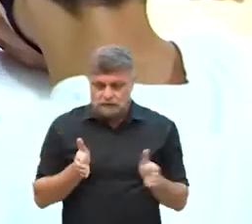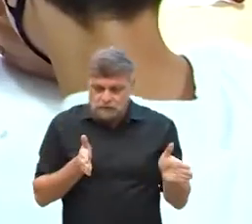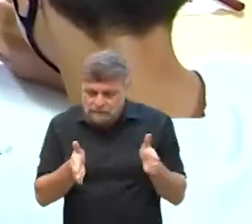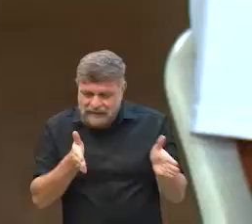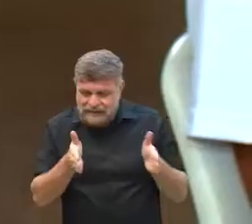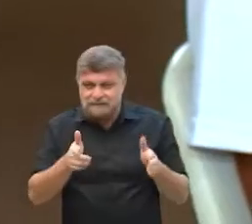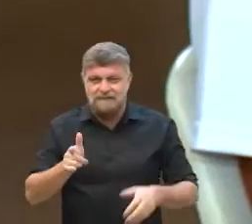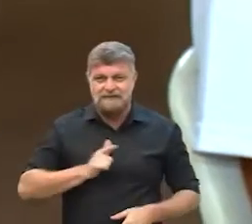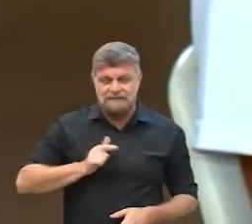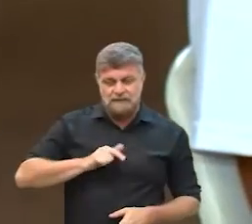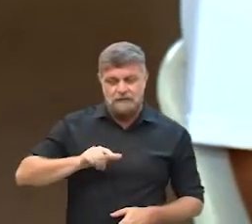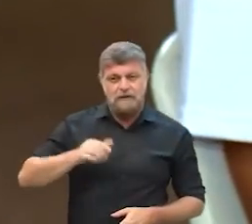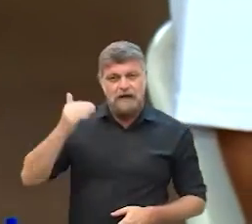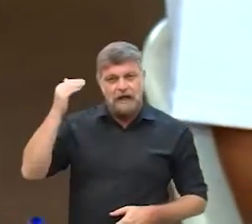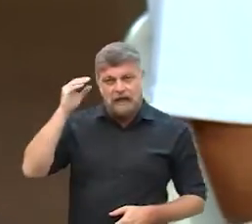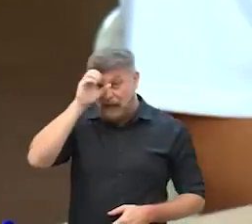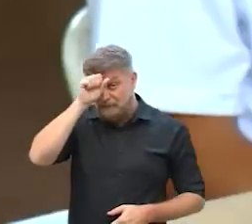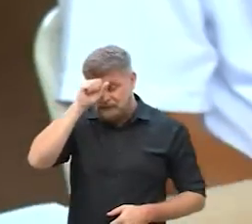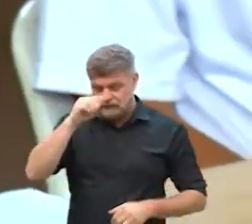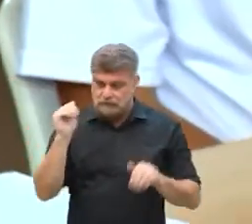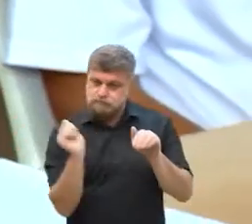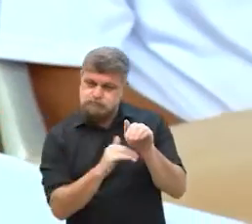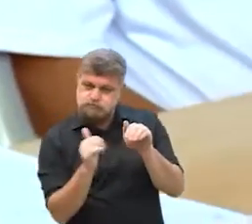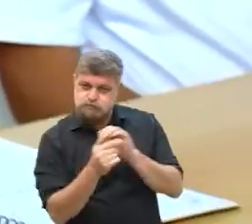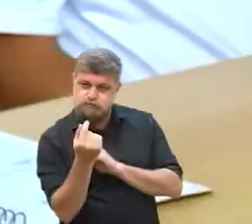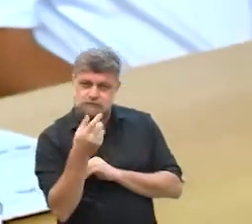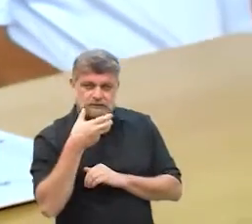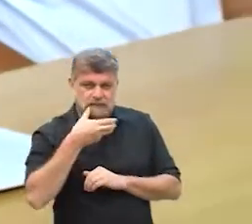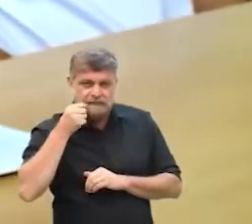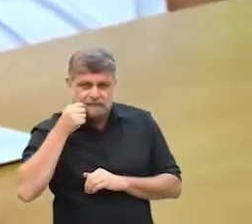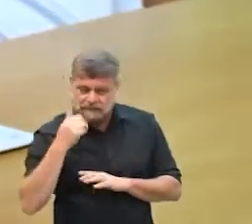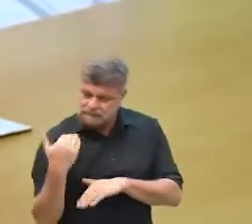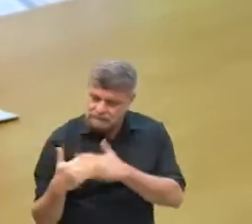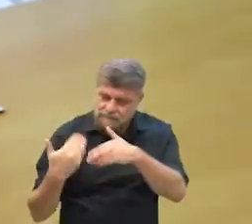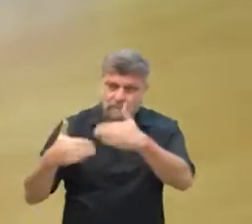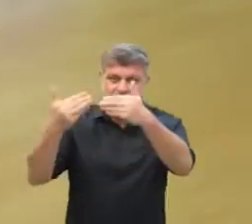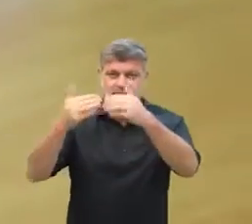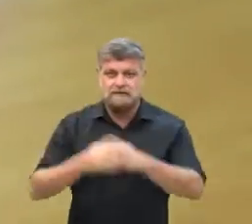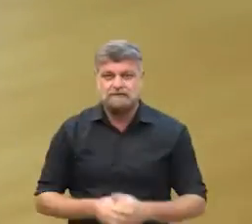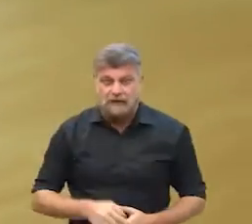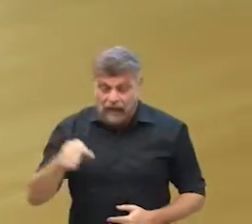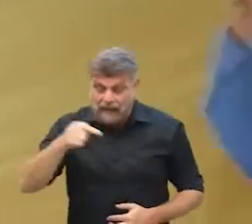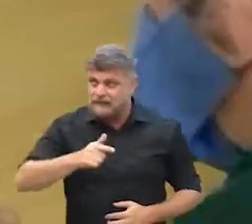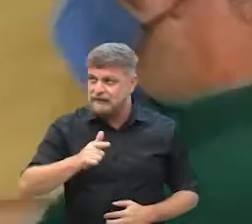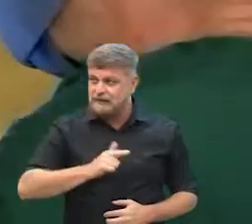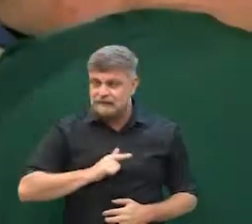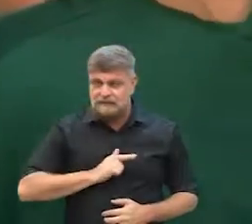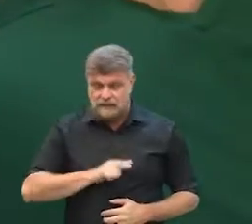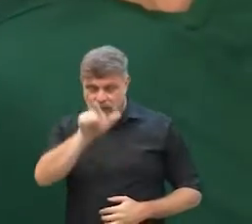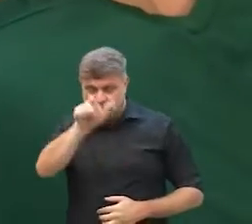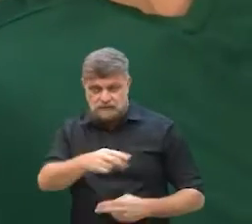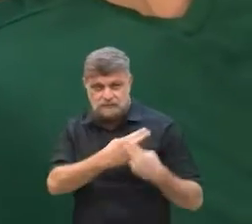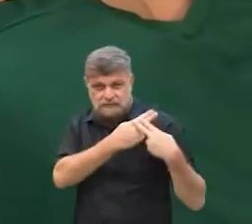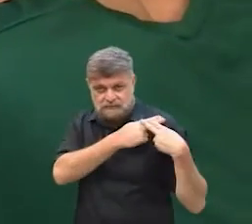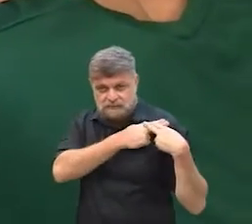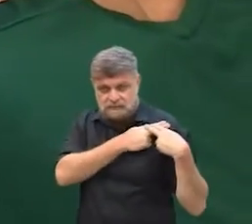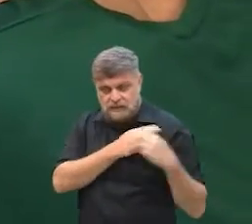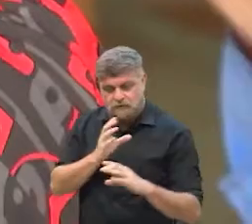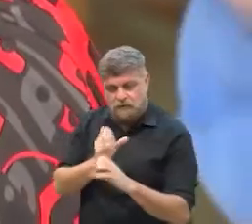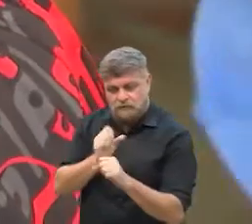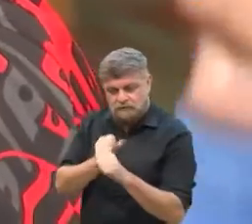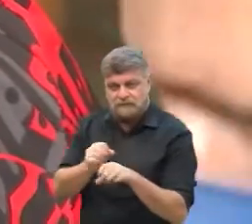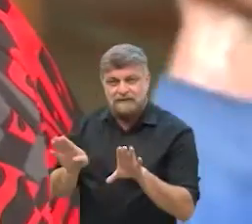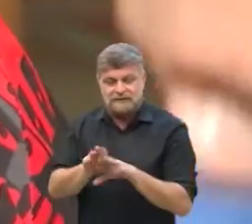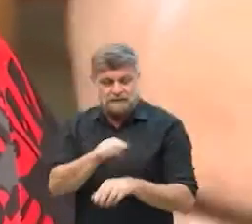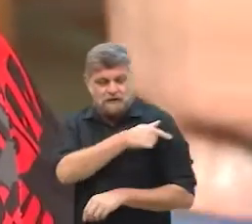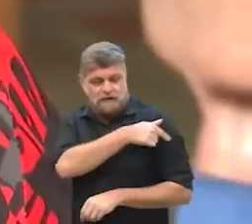segundo estágio. Aí vão aprender a fazer poupança, bolsa de valores, níveis mais avançados, né? Por aqui tem um